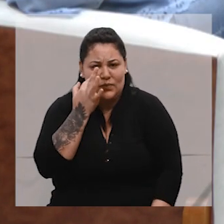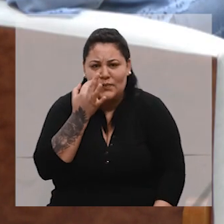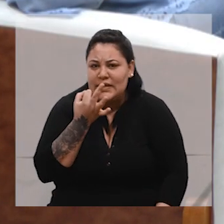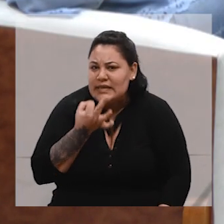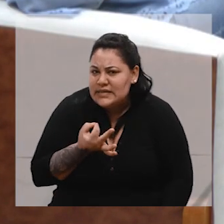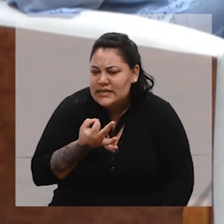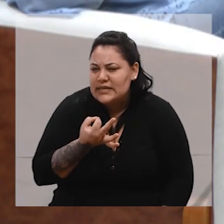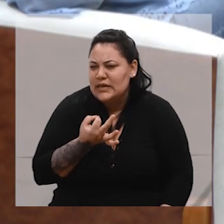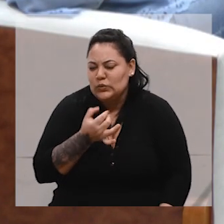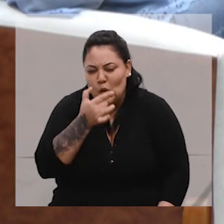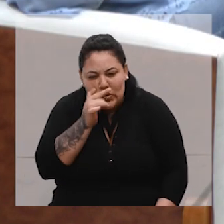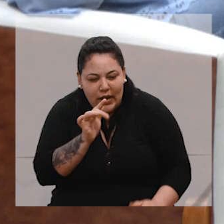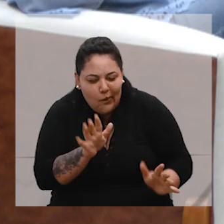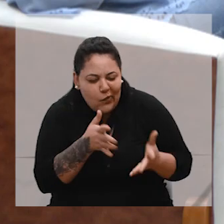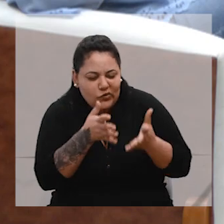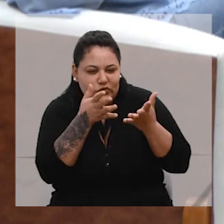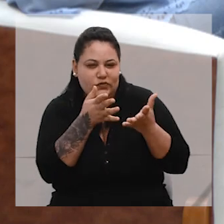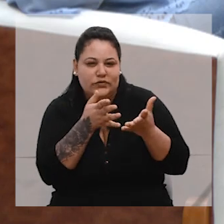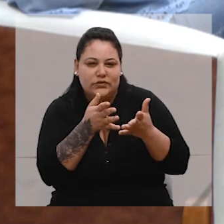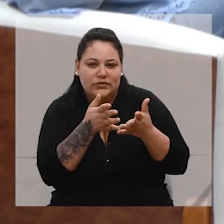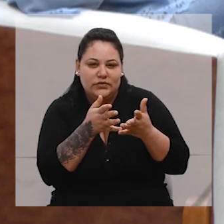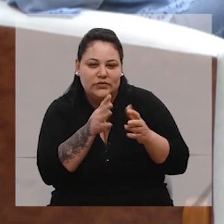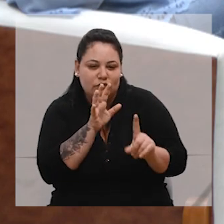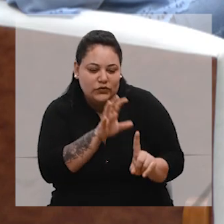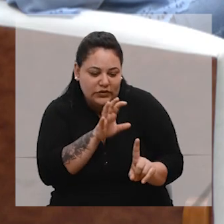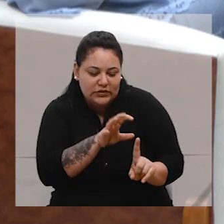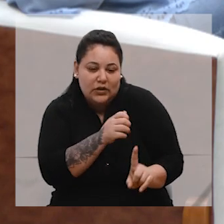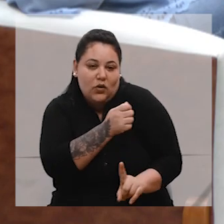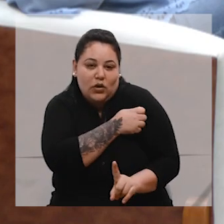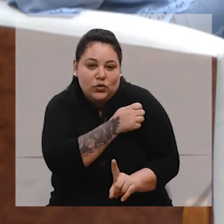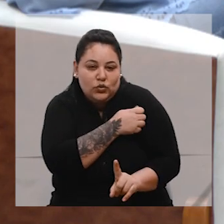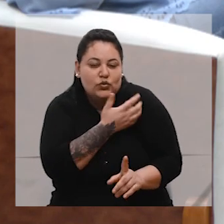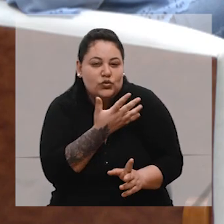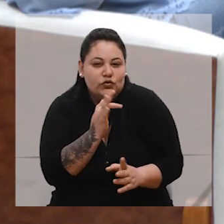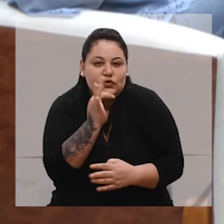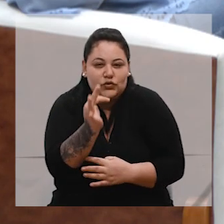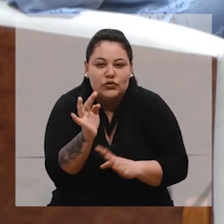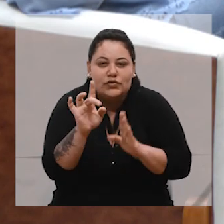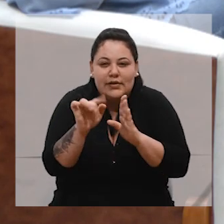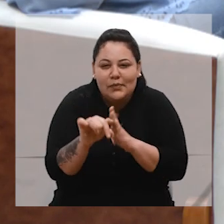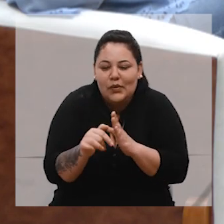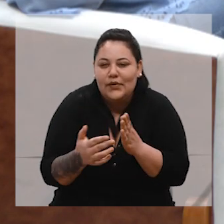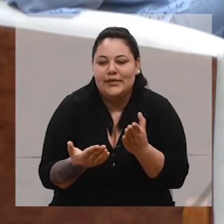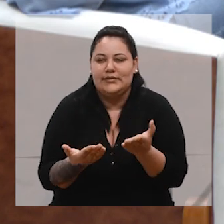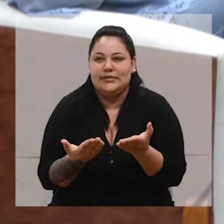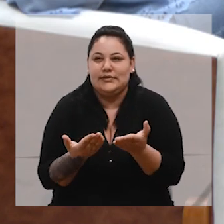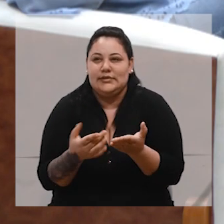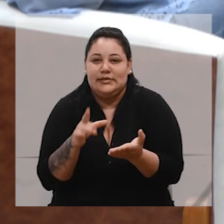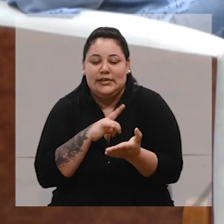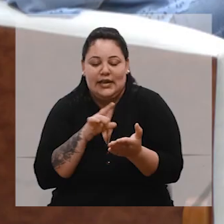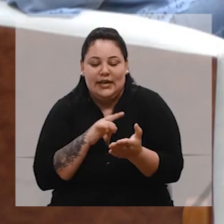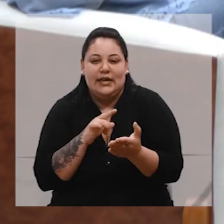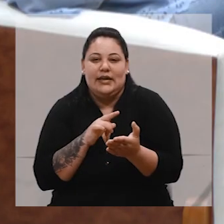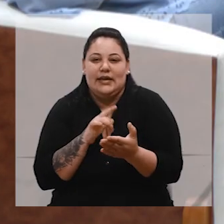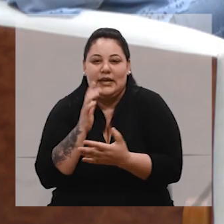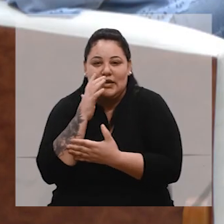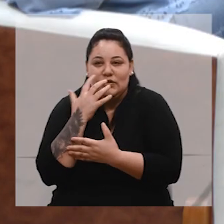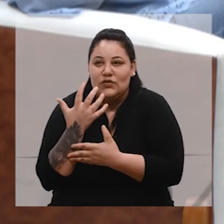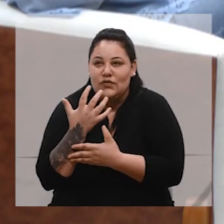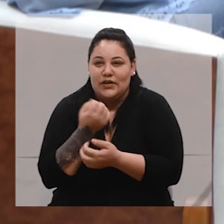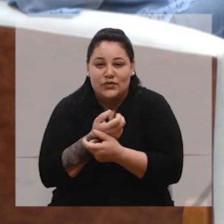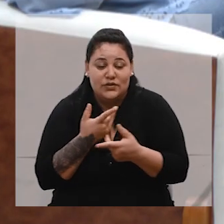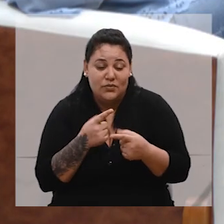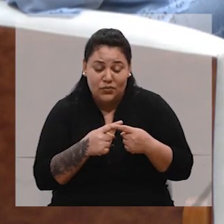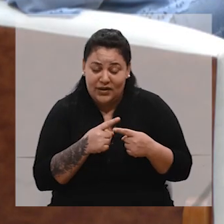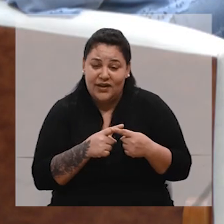também? Tu consegue instigá-los a ter esse olhar assim, que seja um aluno que venha e que tome